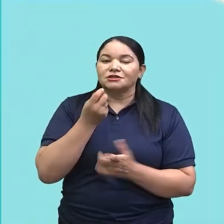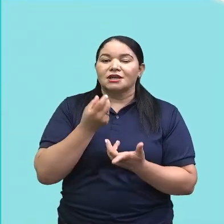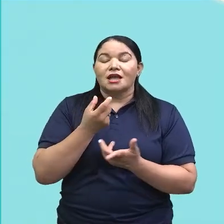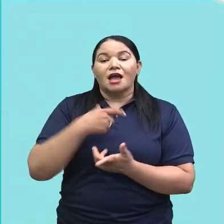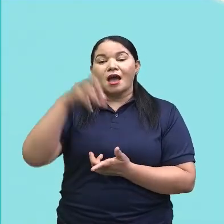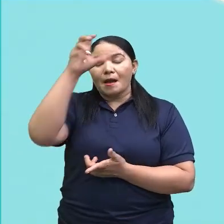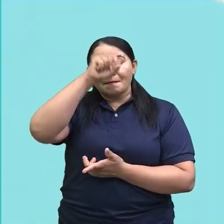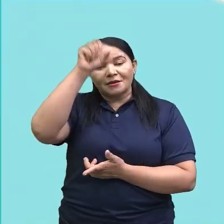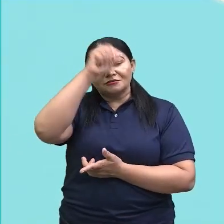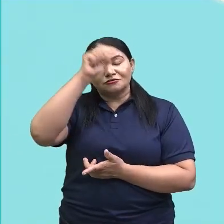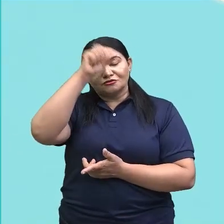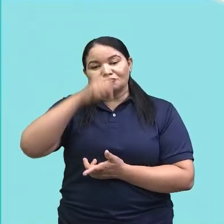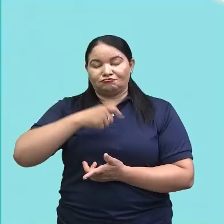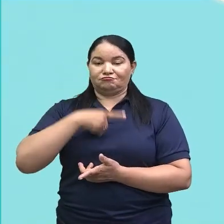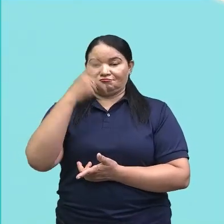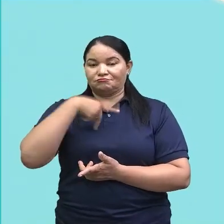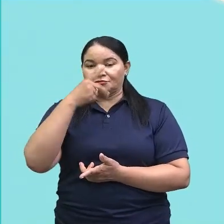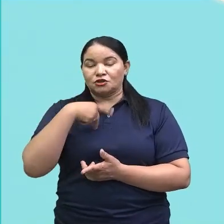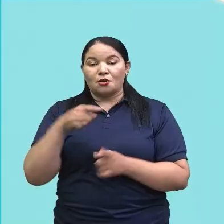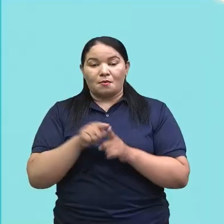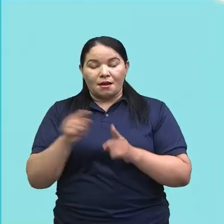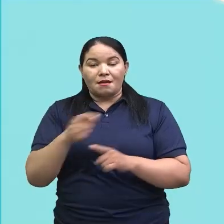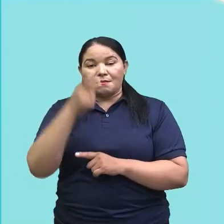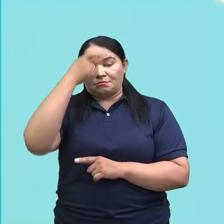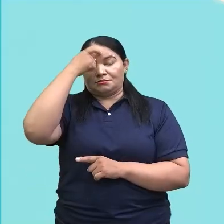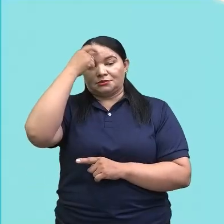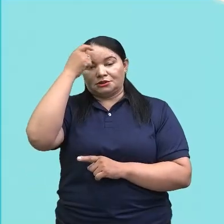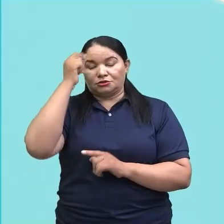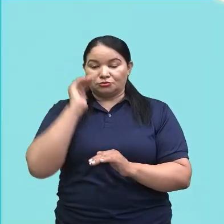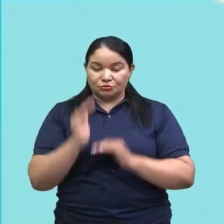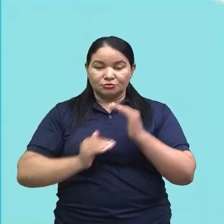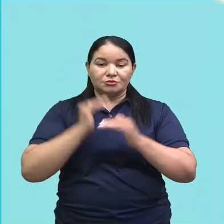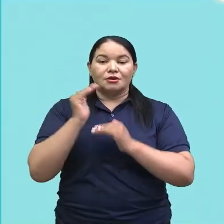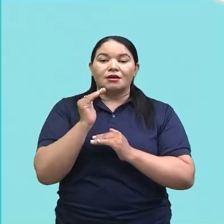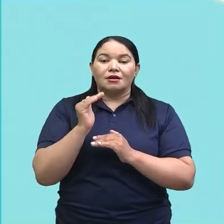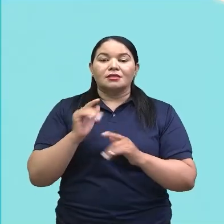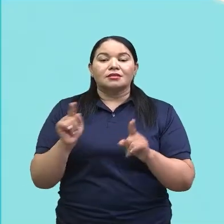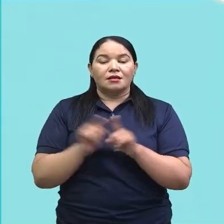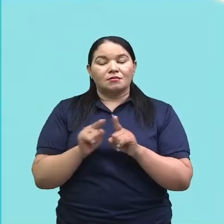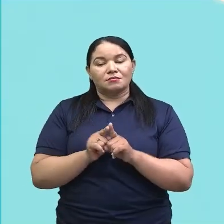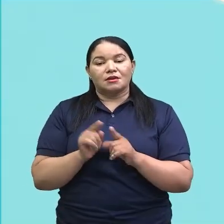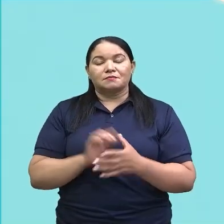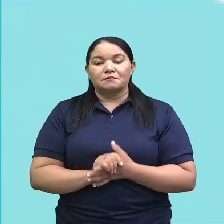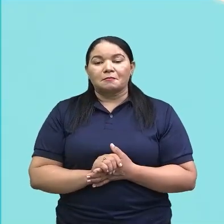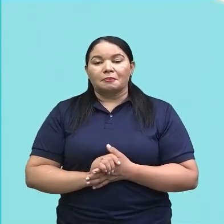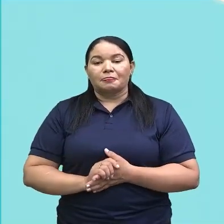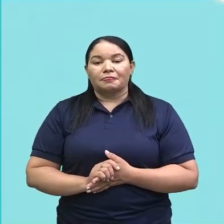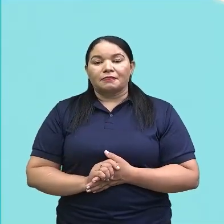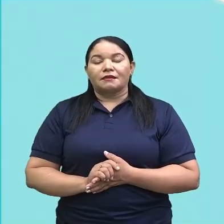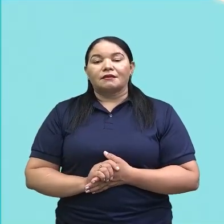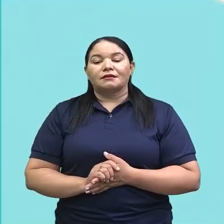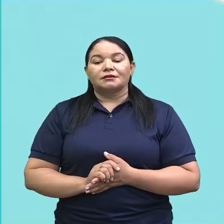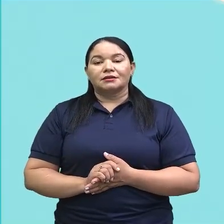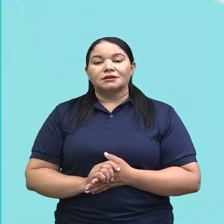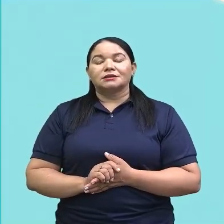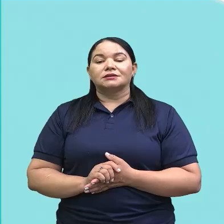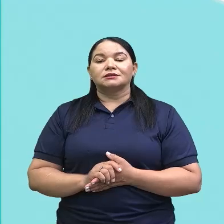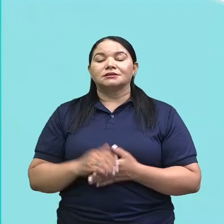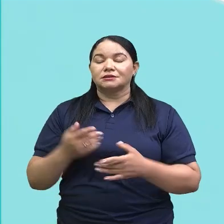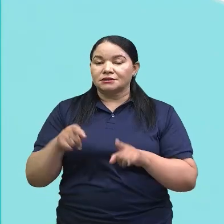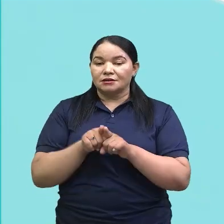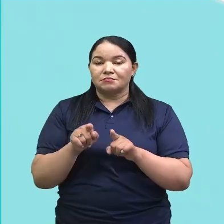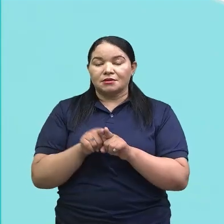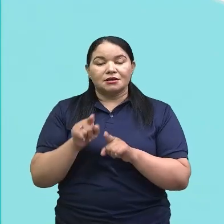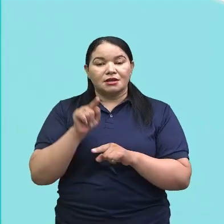então vai dizer muita coisa sobre ele. Ele tinha uma mentalidade um pouco fora da caixinha. classificamos Machado de Assis como um autor